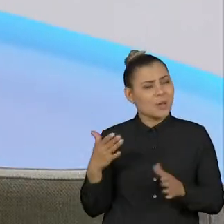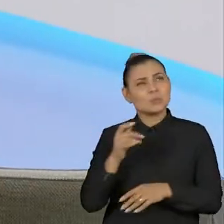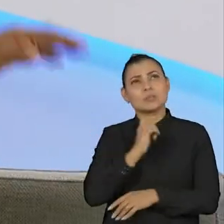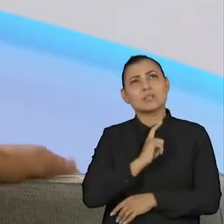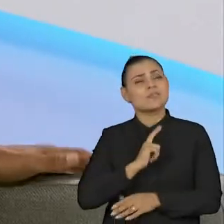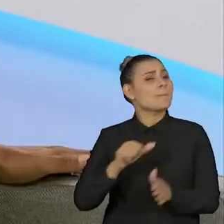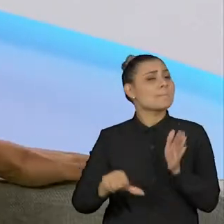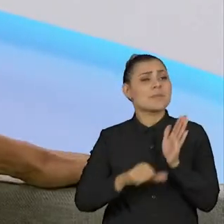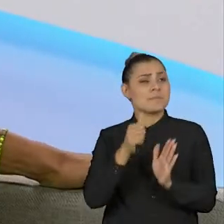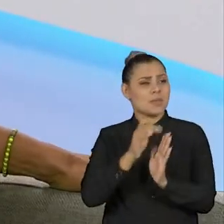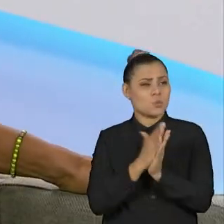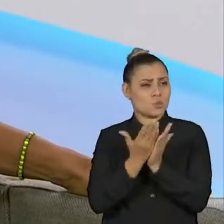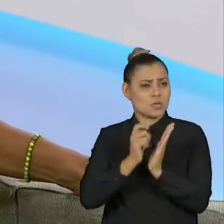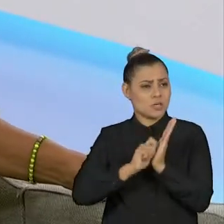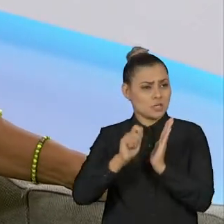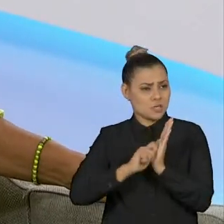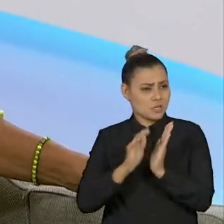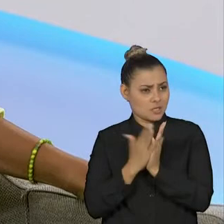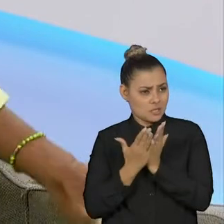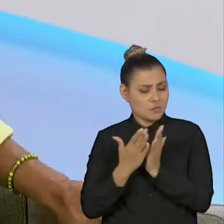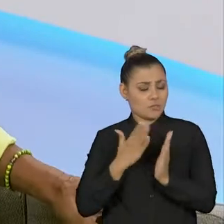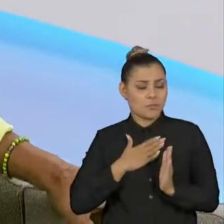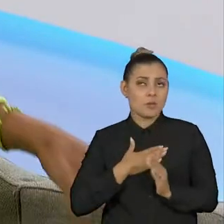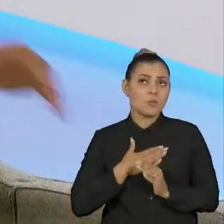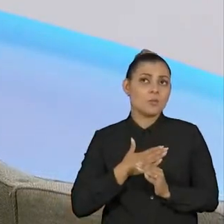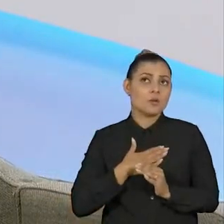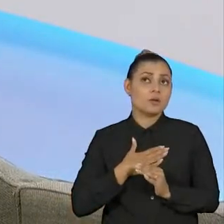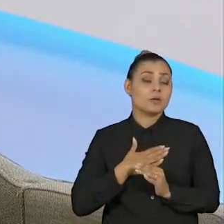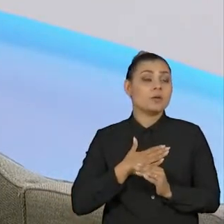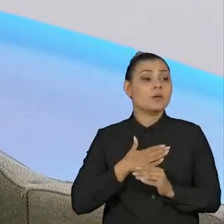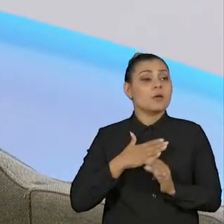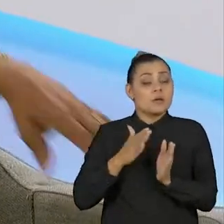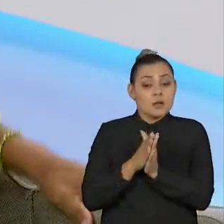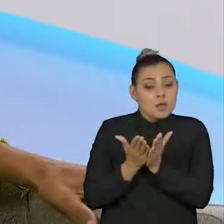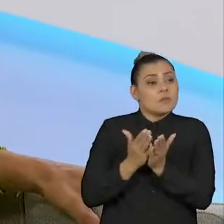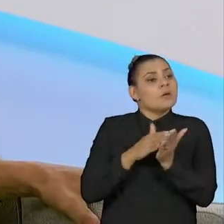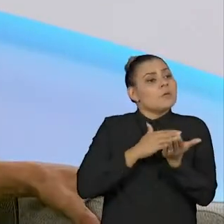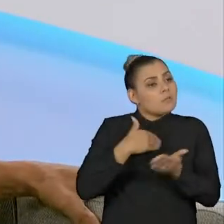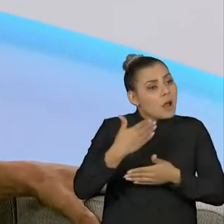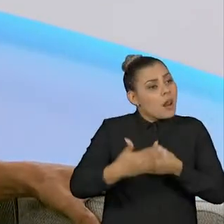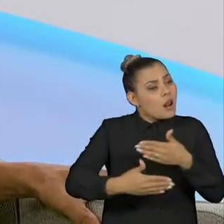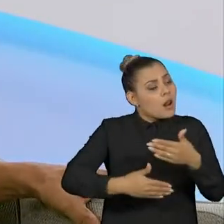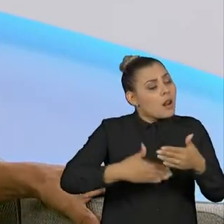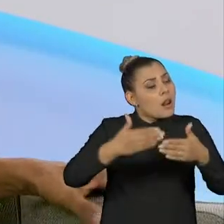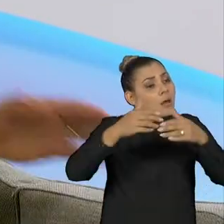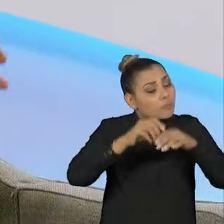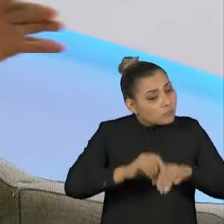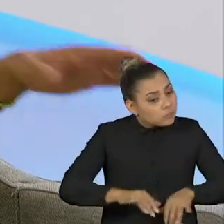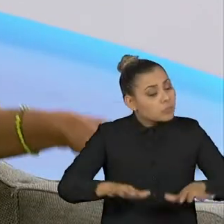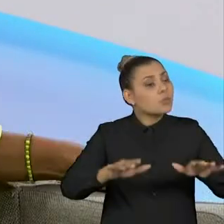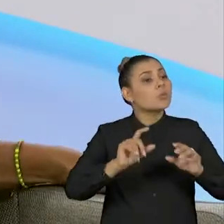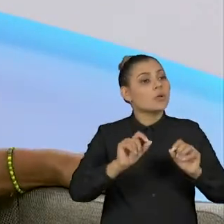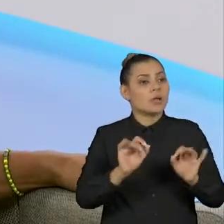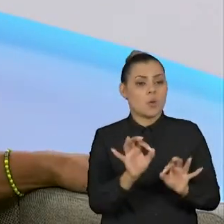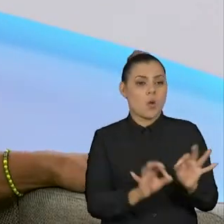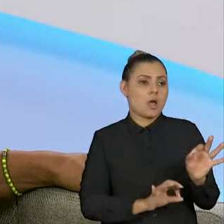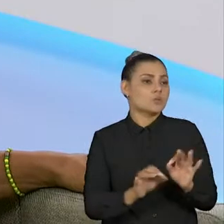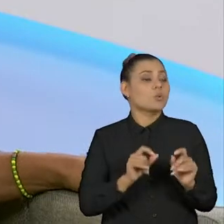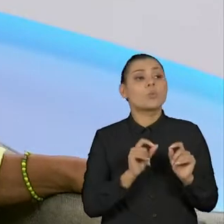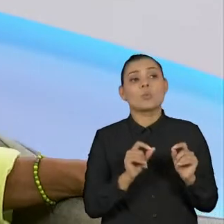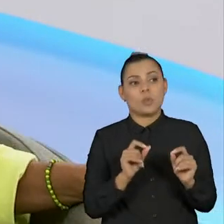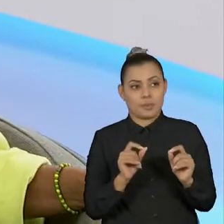a primeira versão desse livro, mas daqui a pouco, o tempo se incumbiu de colocar as coisas no